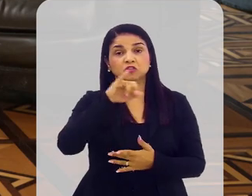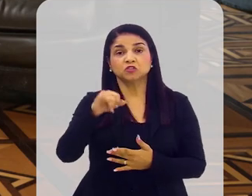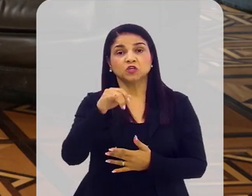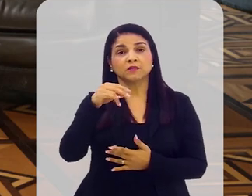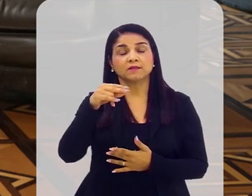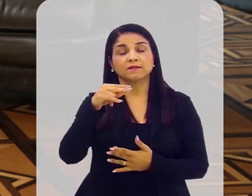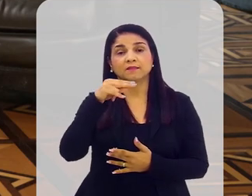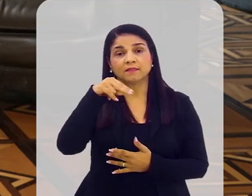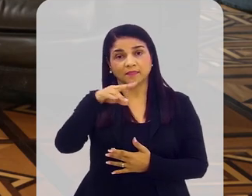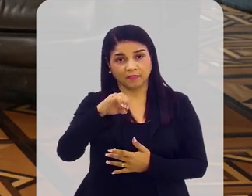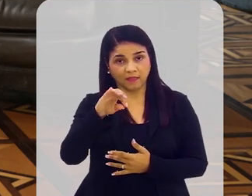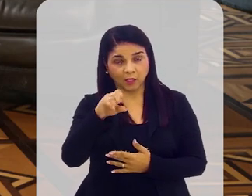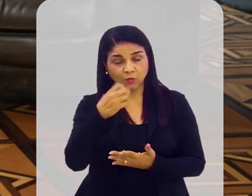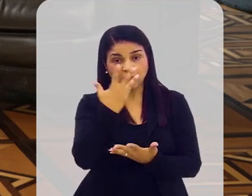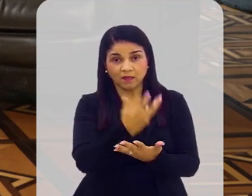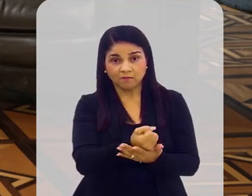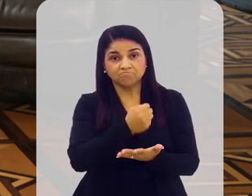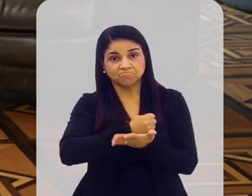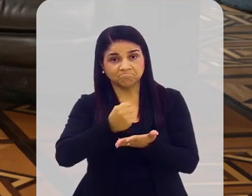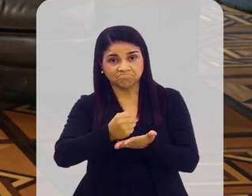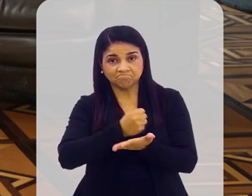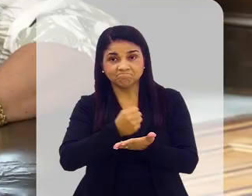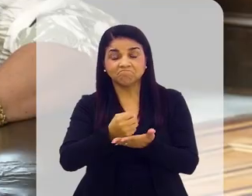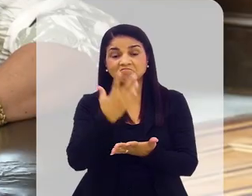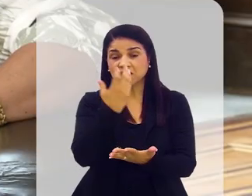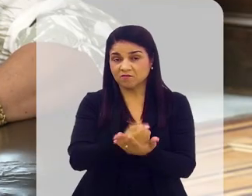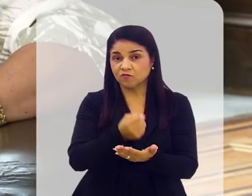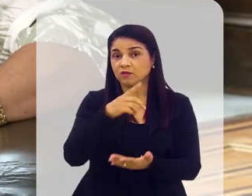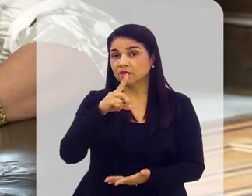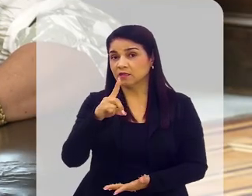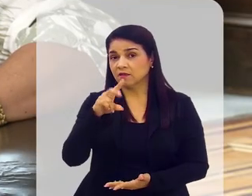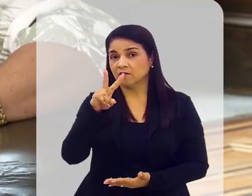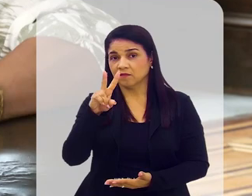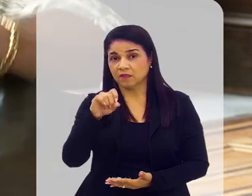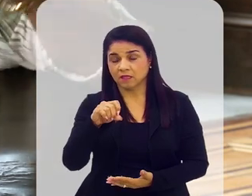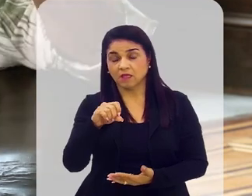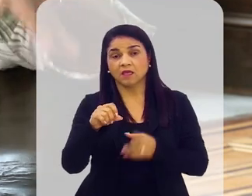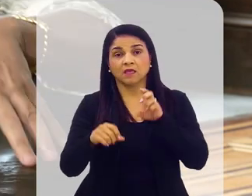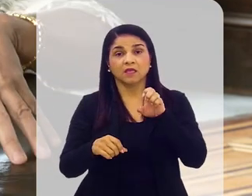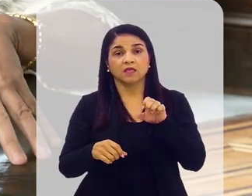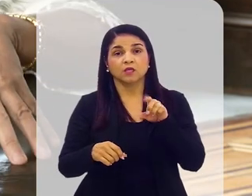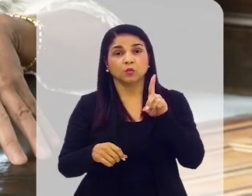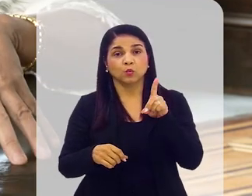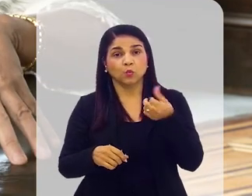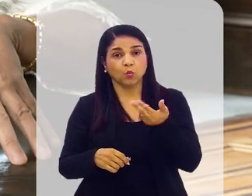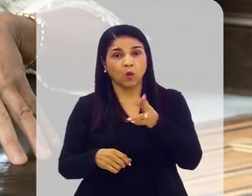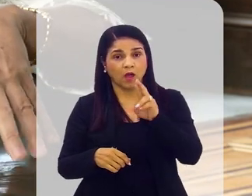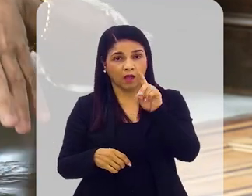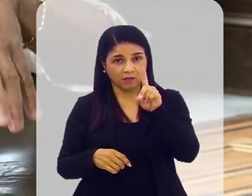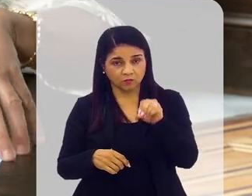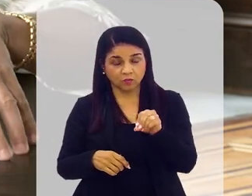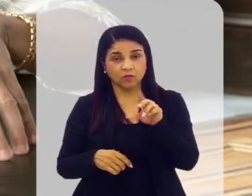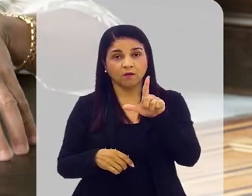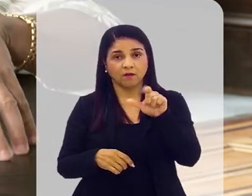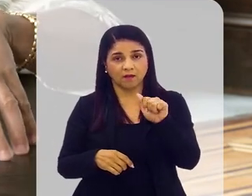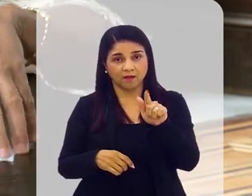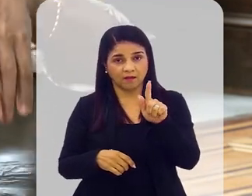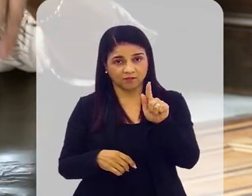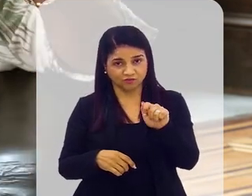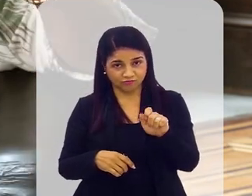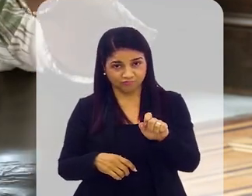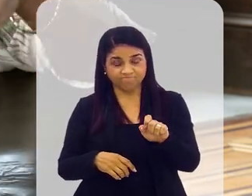pela Line Records. Exatamente. Não é? Ele gravou aquele DVD que o Eduardo Lage, produtor do Roberto Carlos,